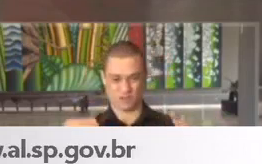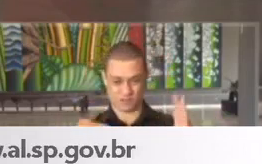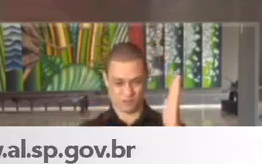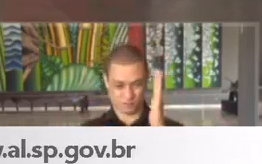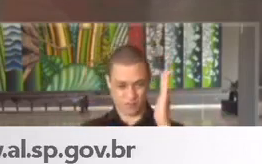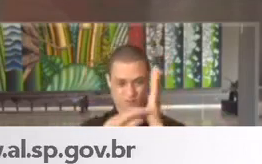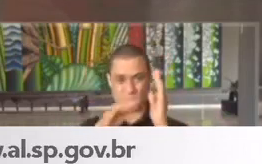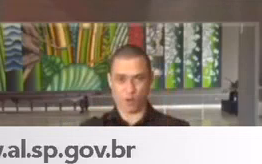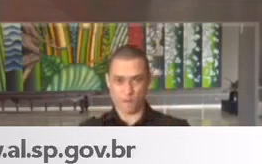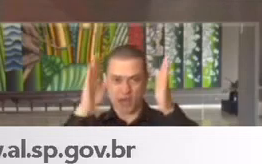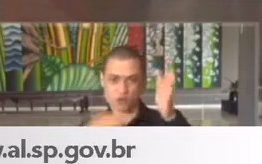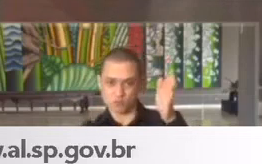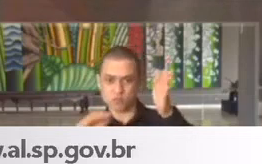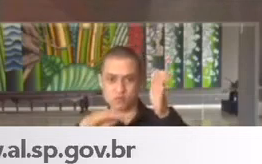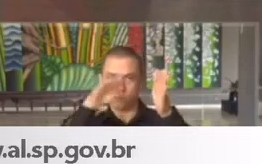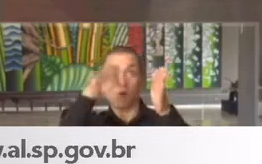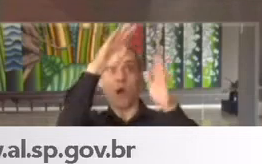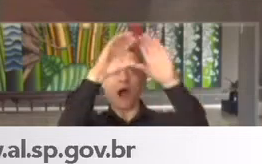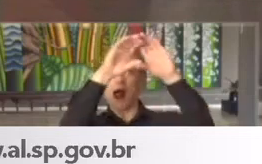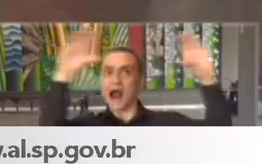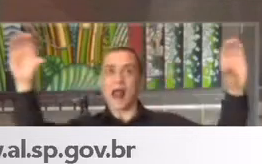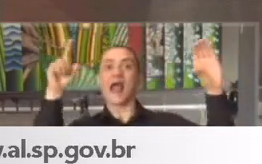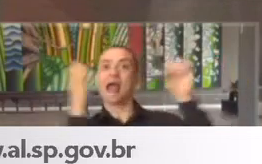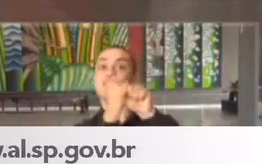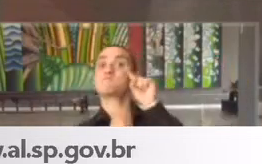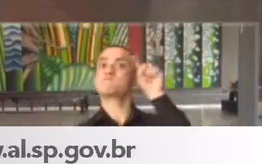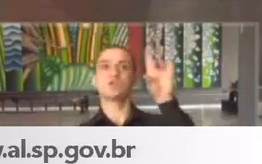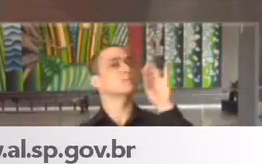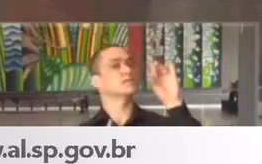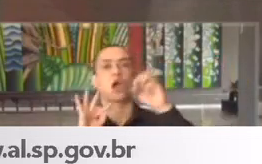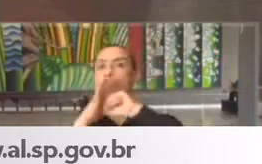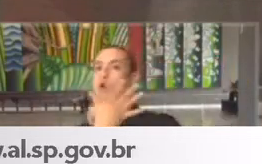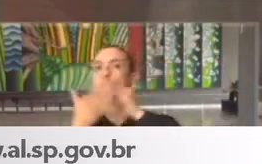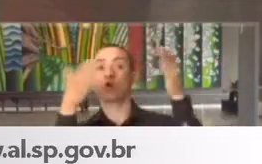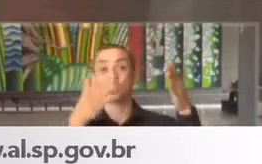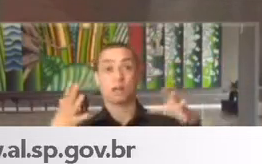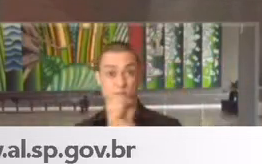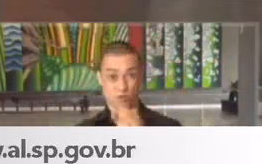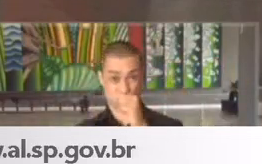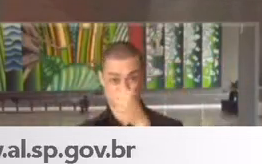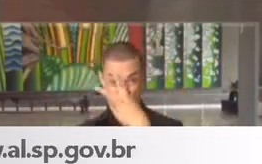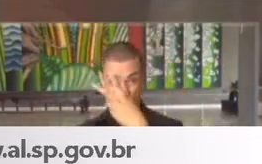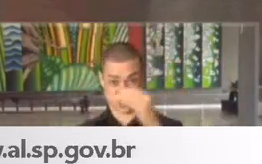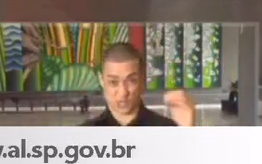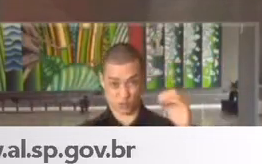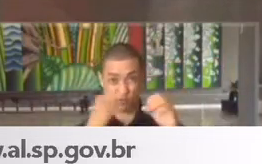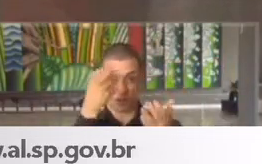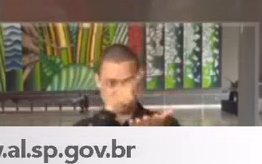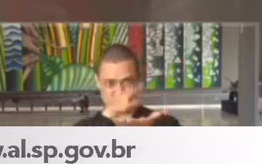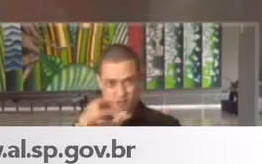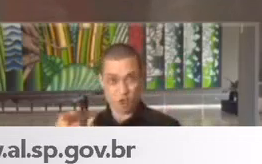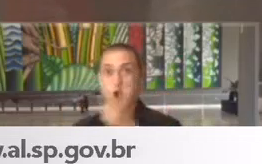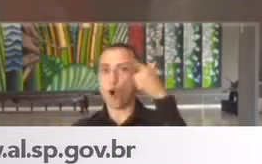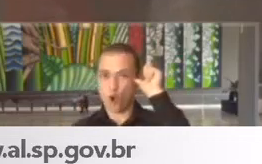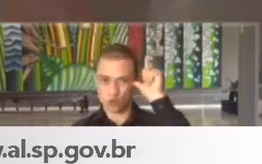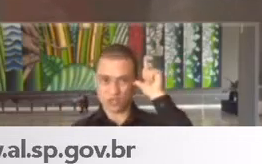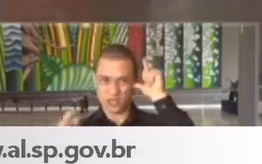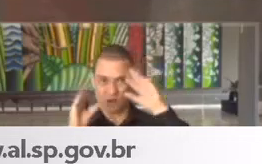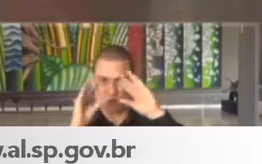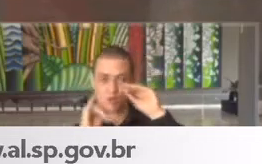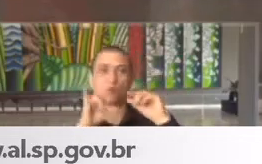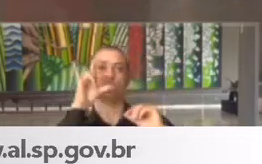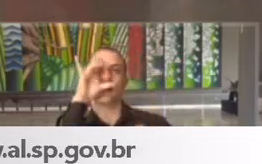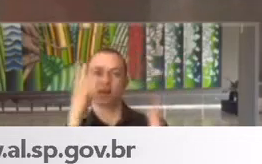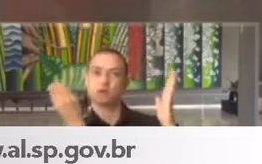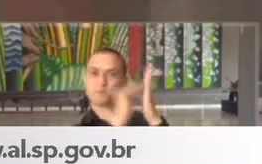reformado em tempo recorde. Já temos 200 leitos em UTI prontos. Eu fiz a postagem ontem à noite, os leitos